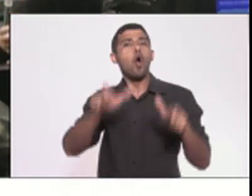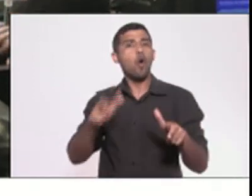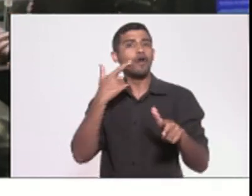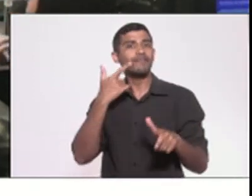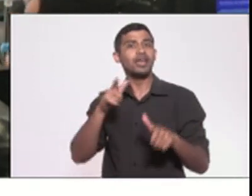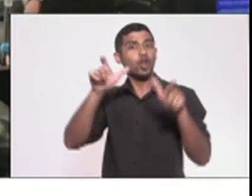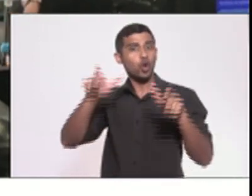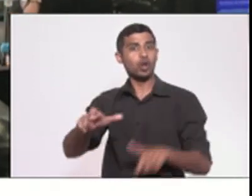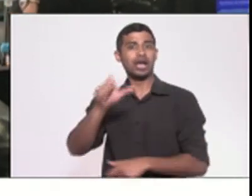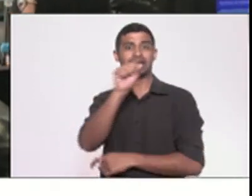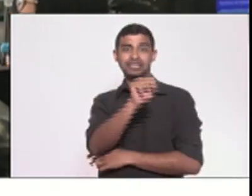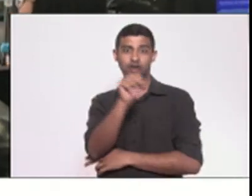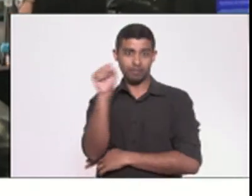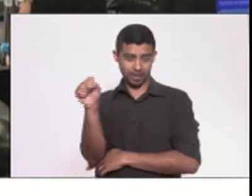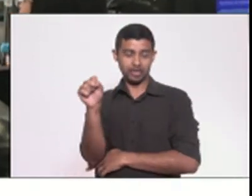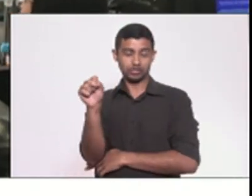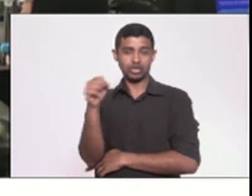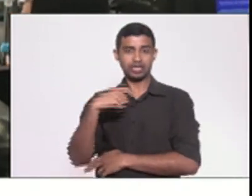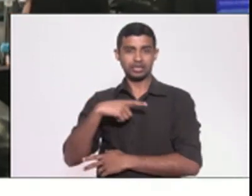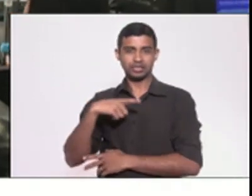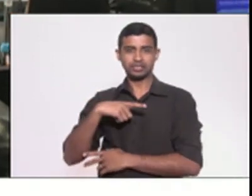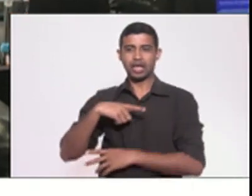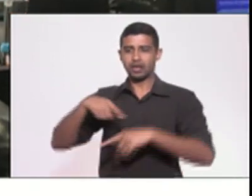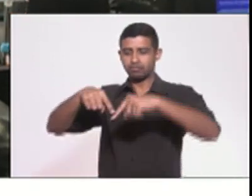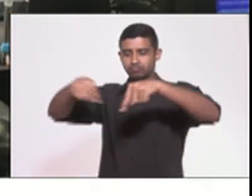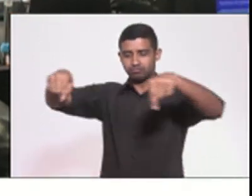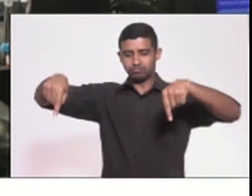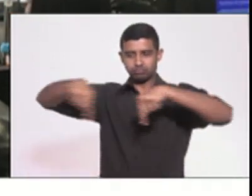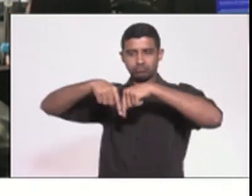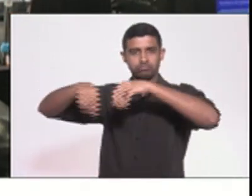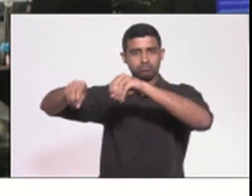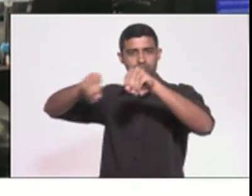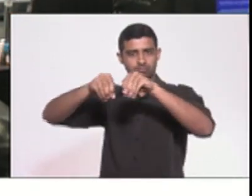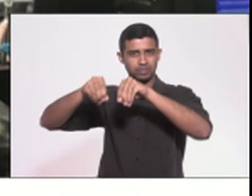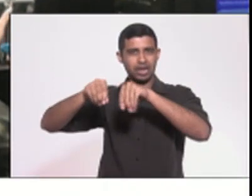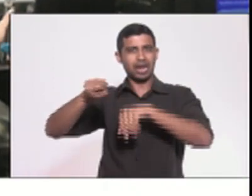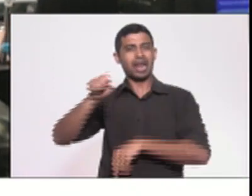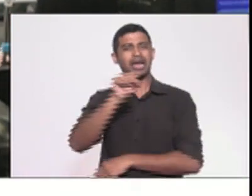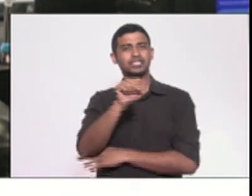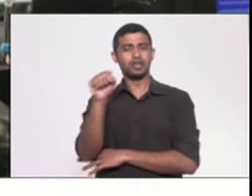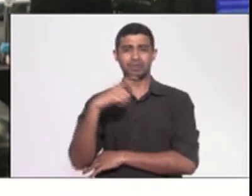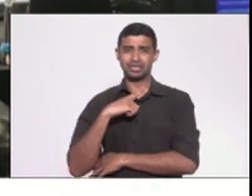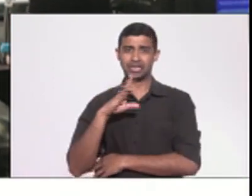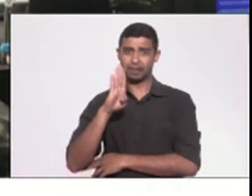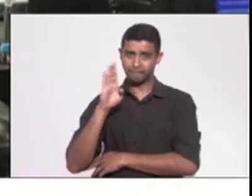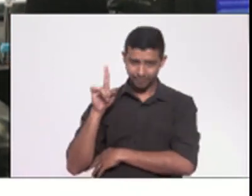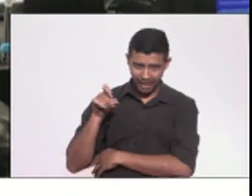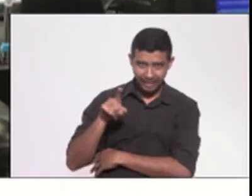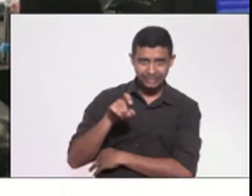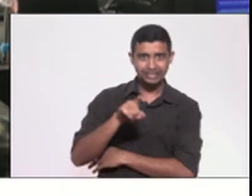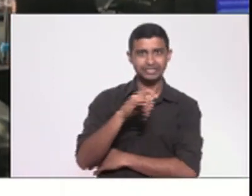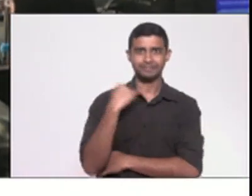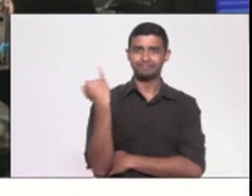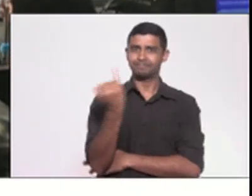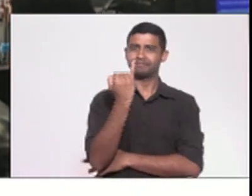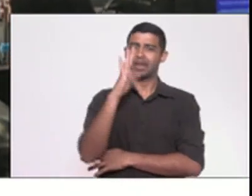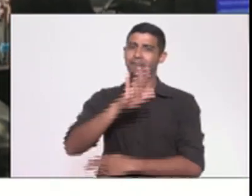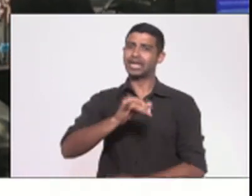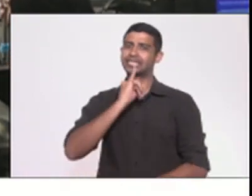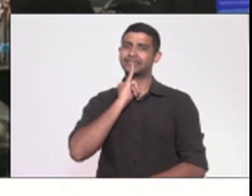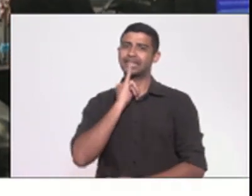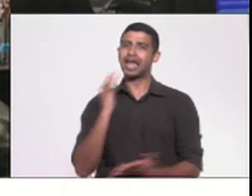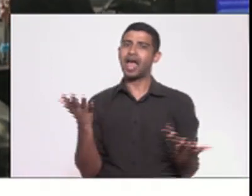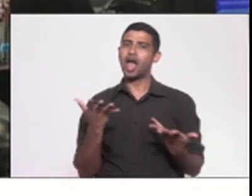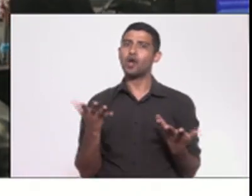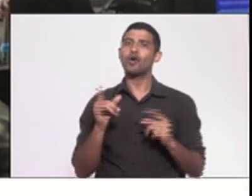em Seropédica. Aliás, de Seropédica saiu uma bactéria tão importante e, infelizmente, agora está